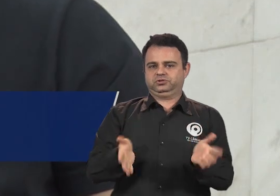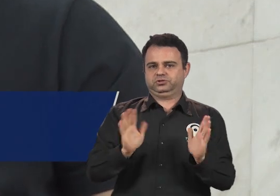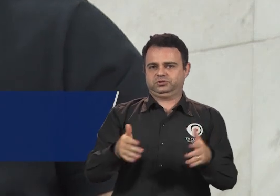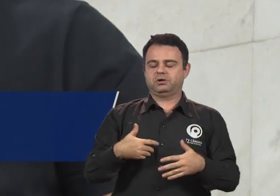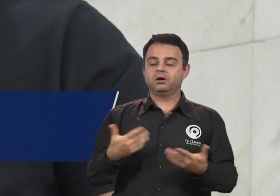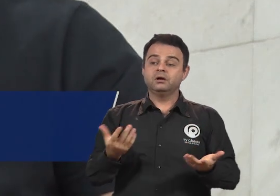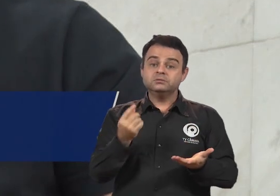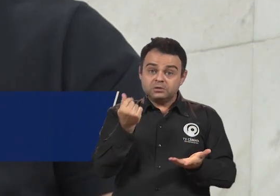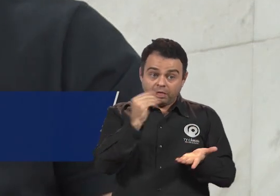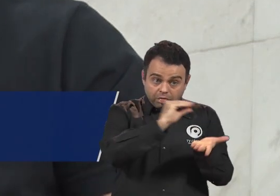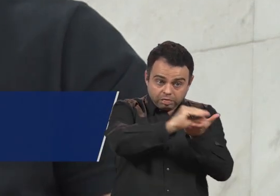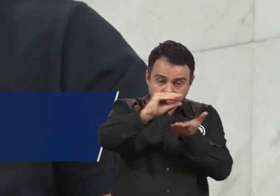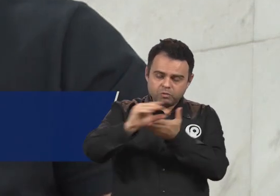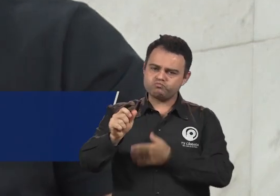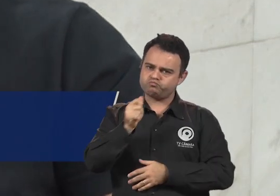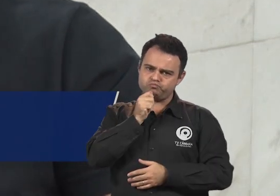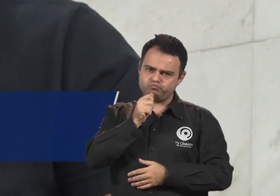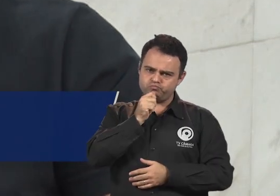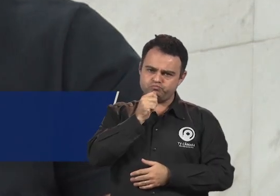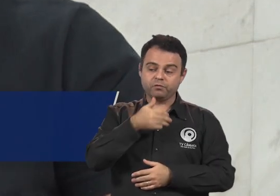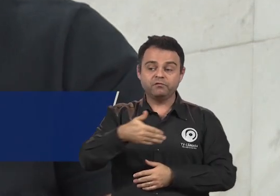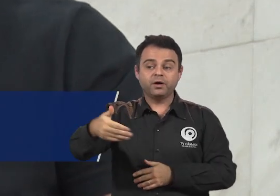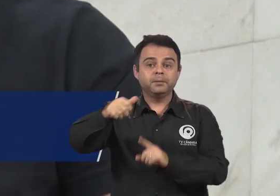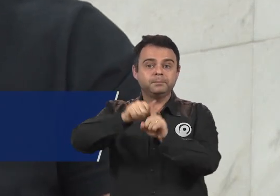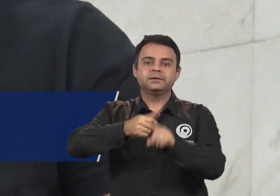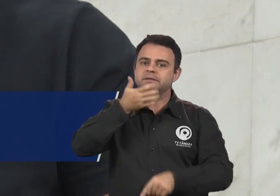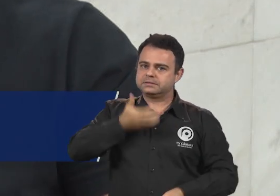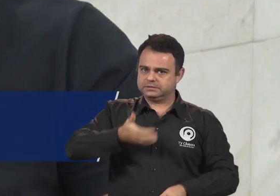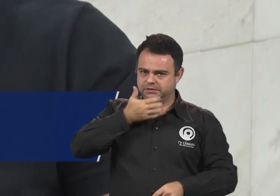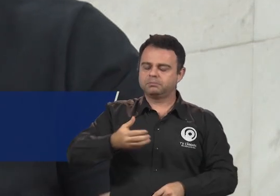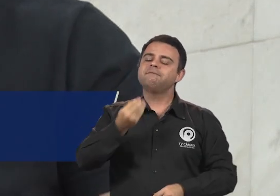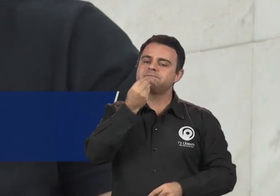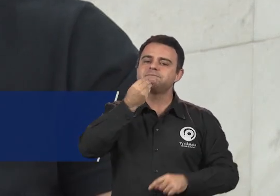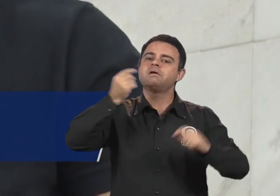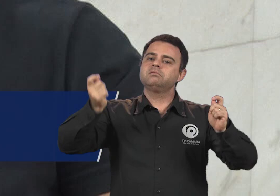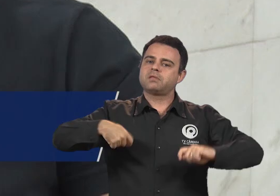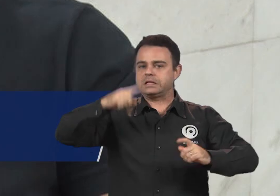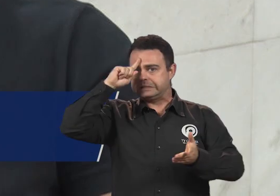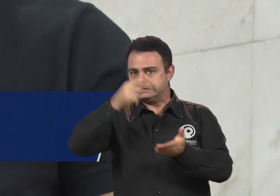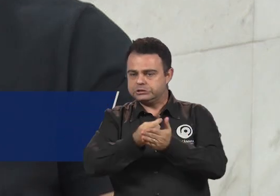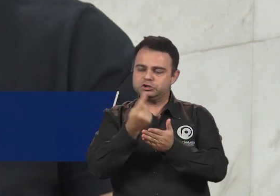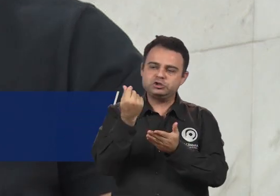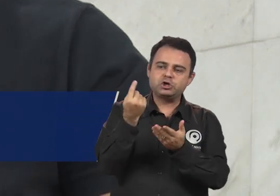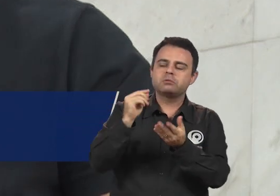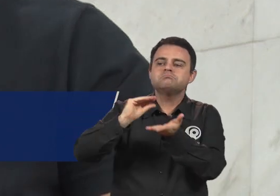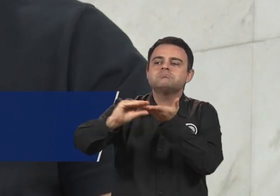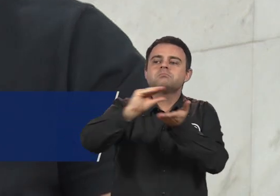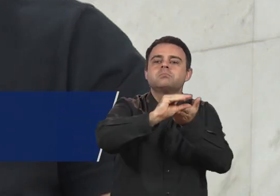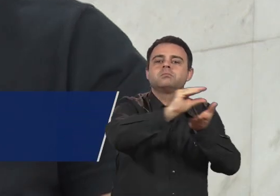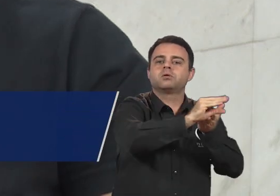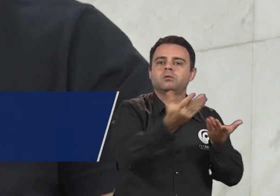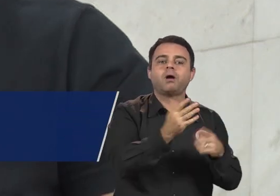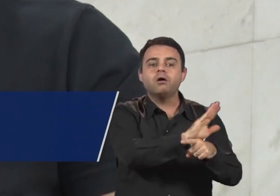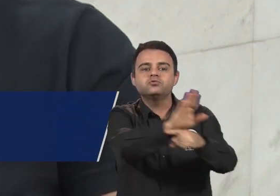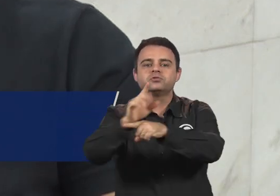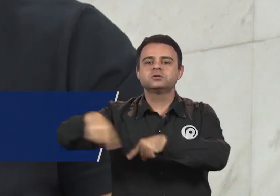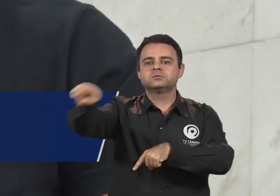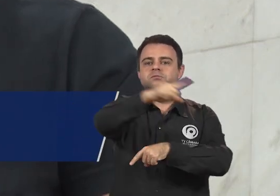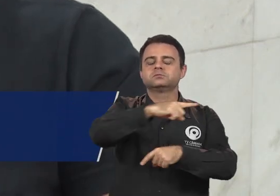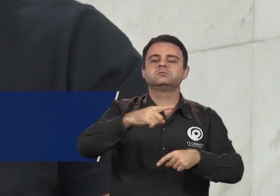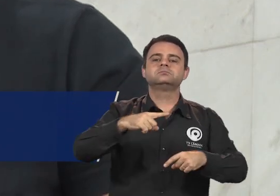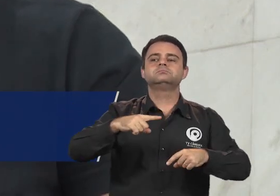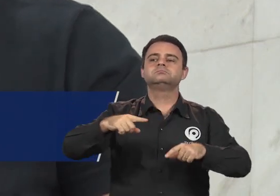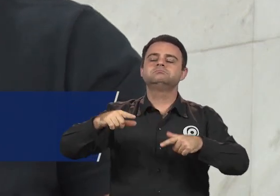destinação de emendas, né? Mas nesse ano, no fim do ano, nós vamos ter essa oportunidade. E é ajudar as instituições para que elas consigam exercer ainda mais esse